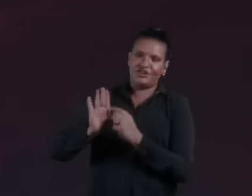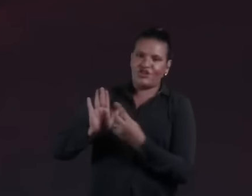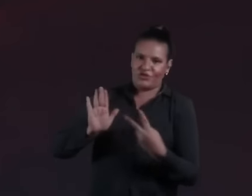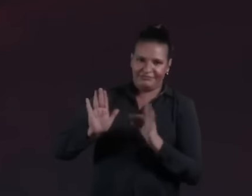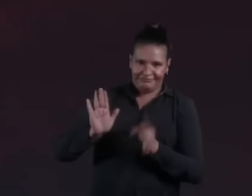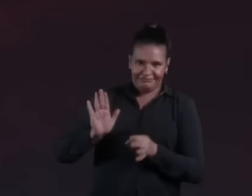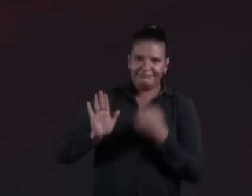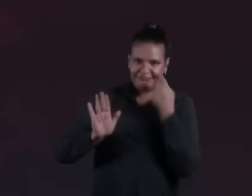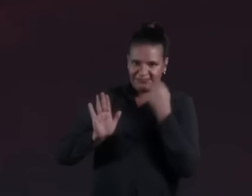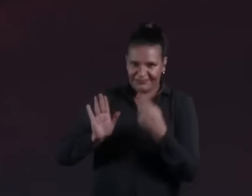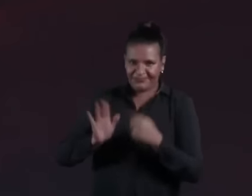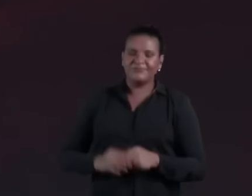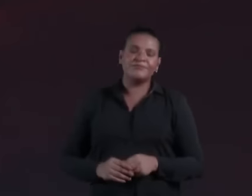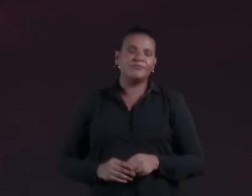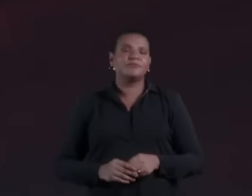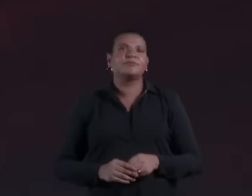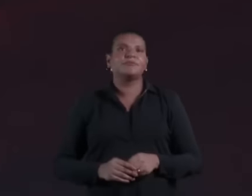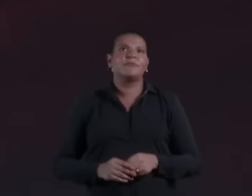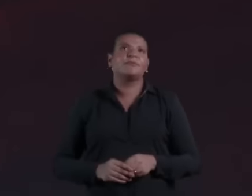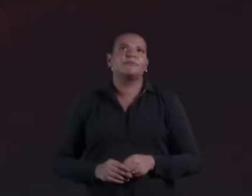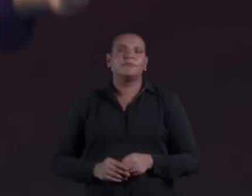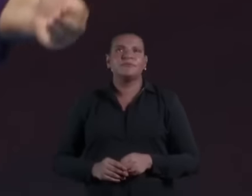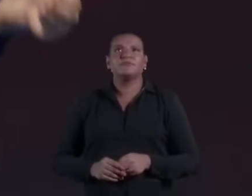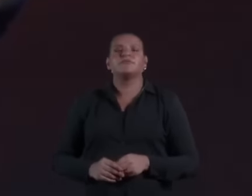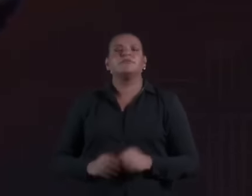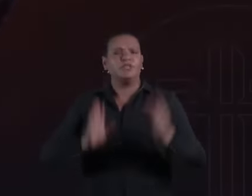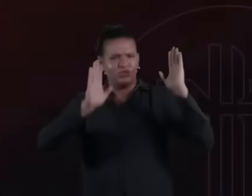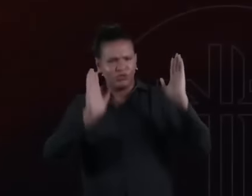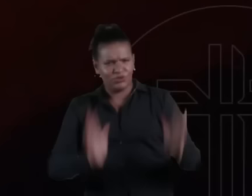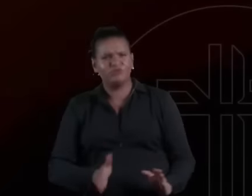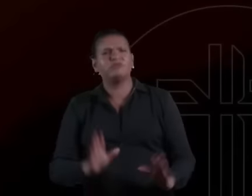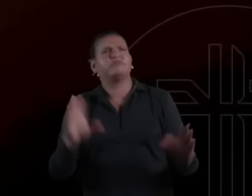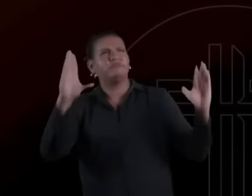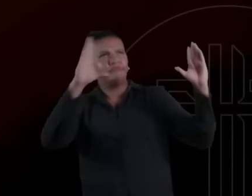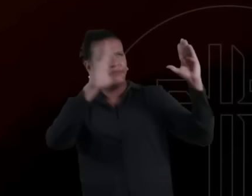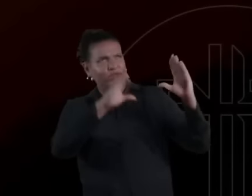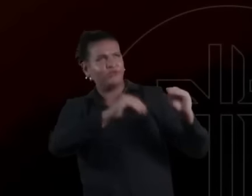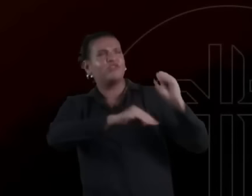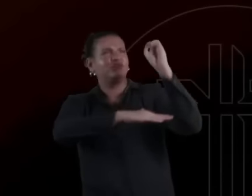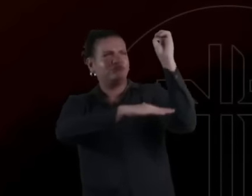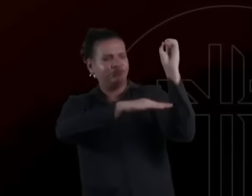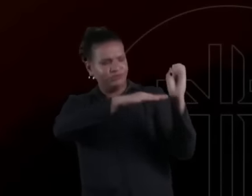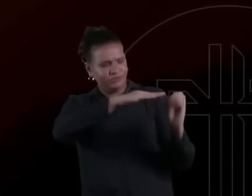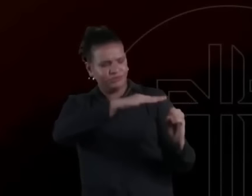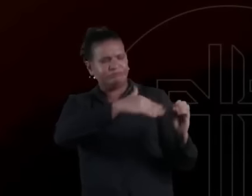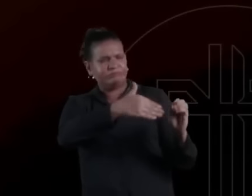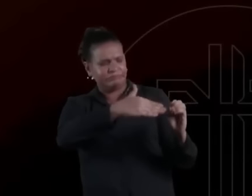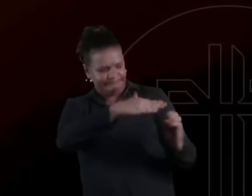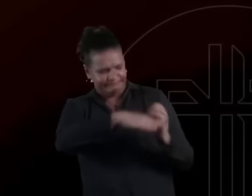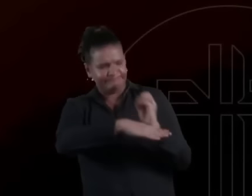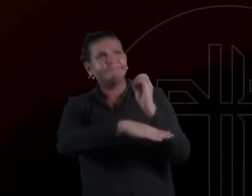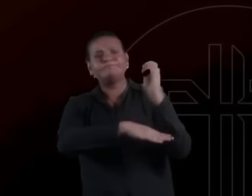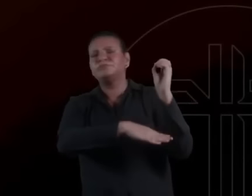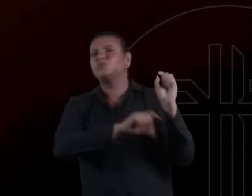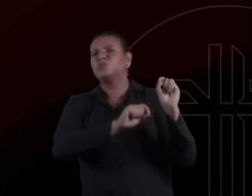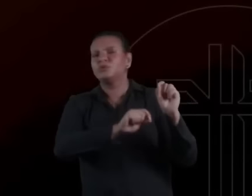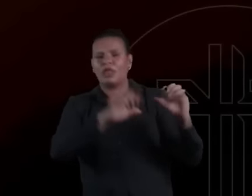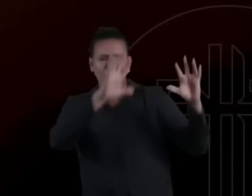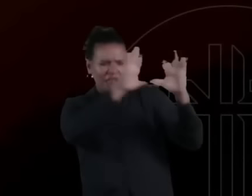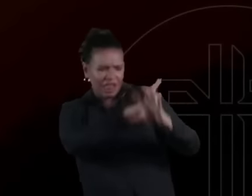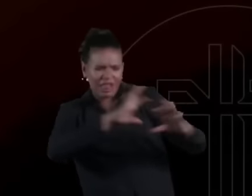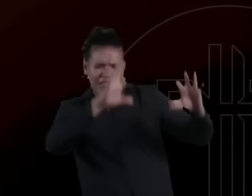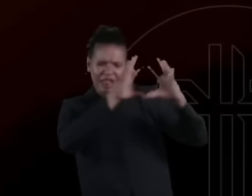apresenta vai alta noite e vem chegando o dia deixemos pois as obras das trevas e